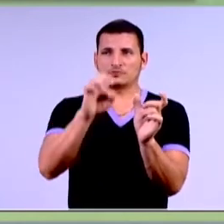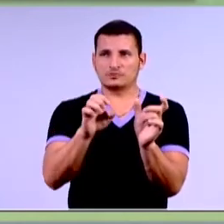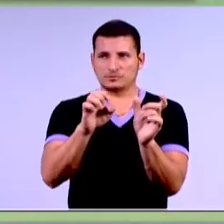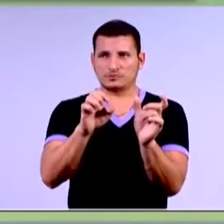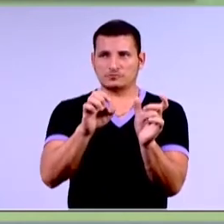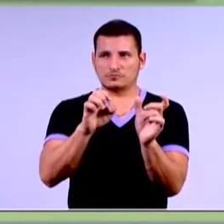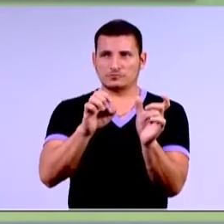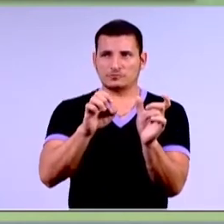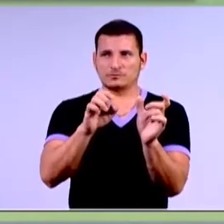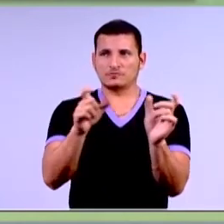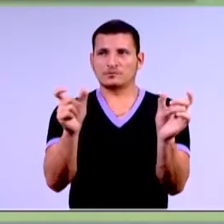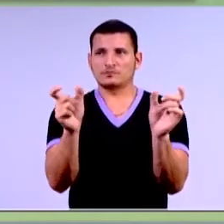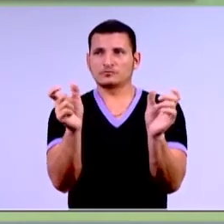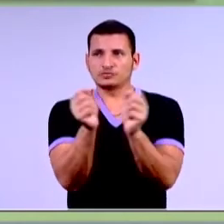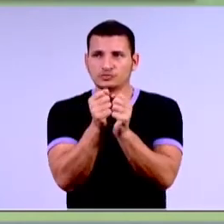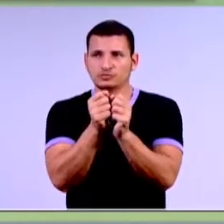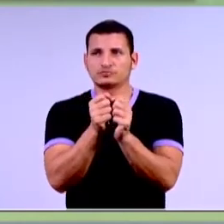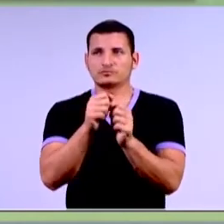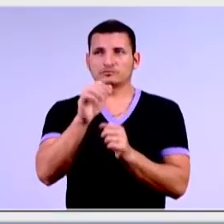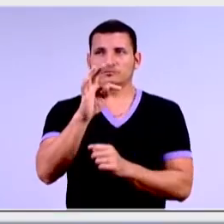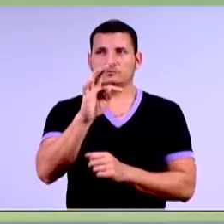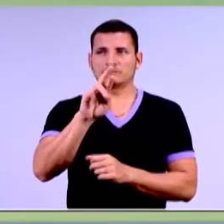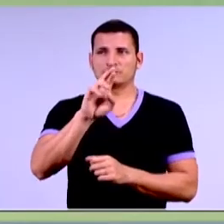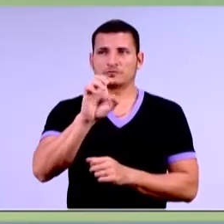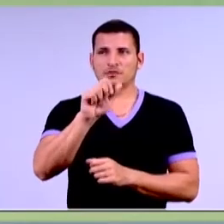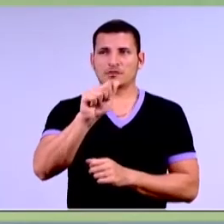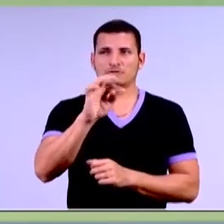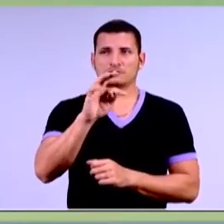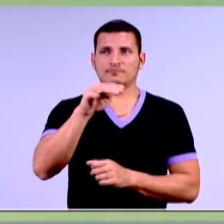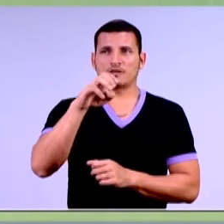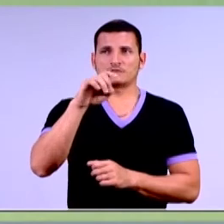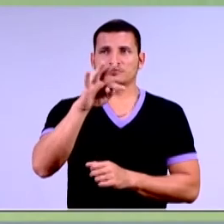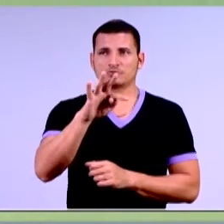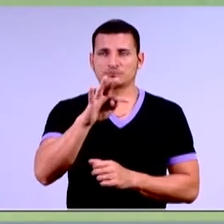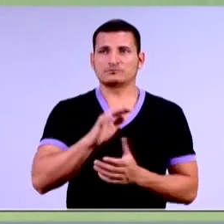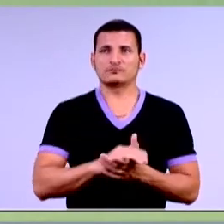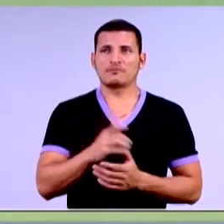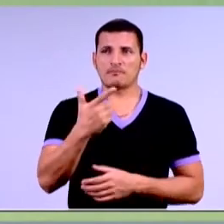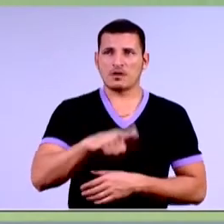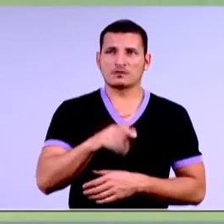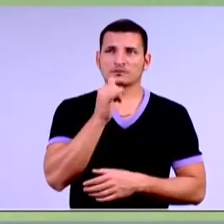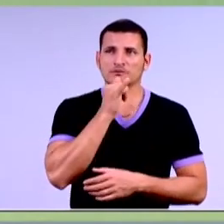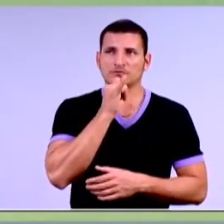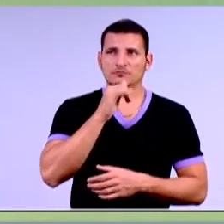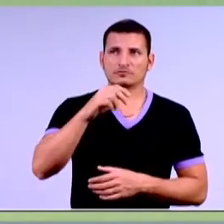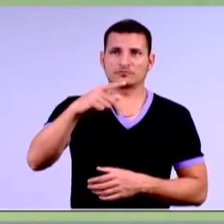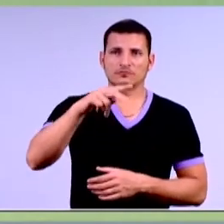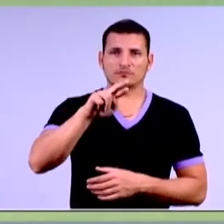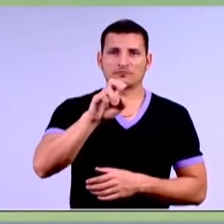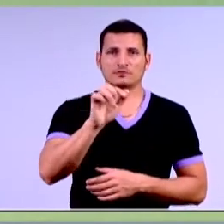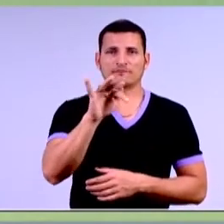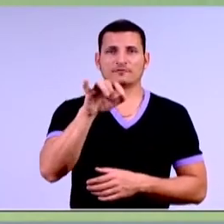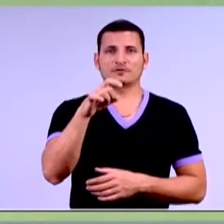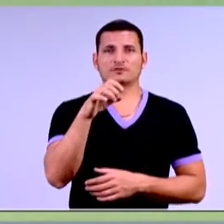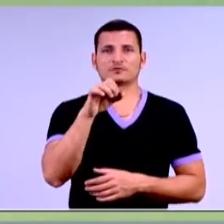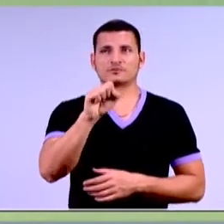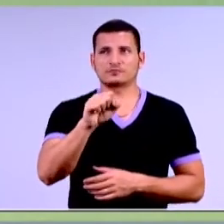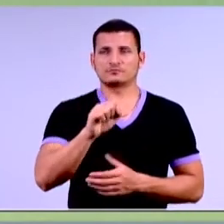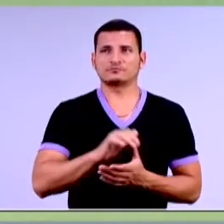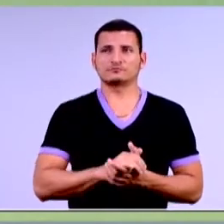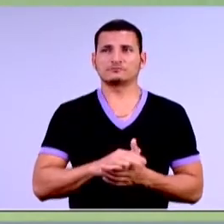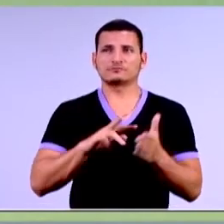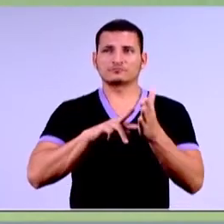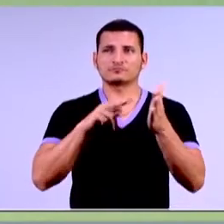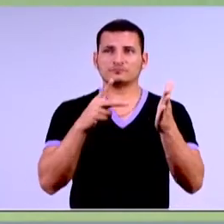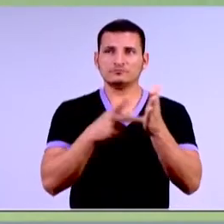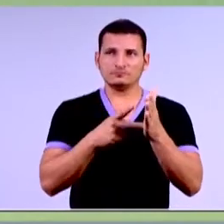tristemente trata mento ok mas alguns exemplos de princípios um com a significação